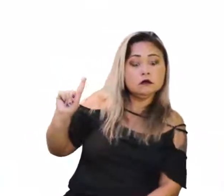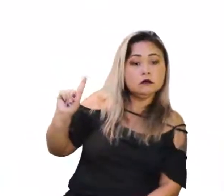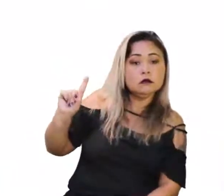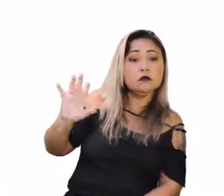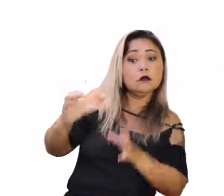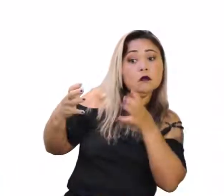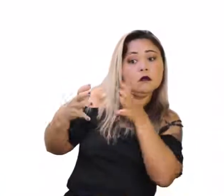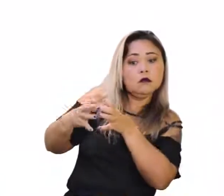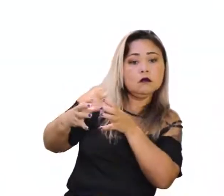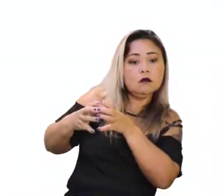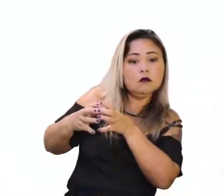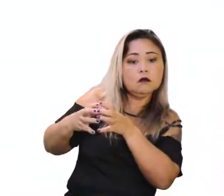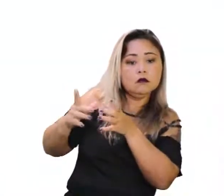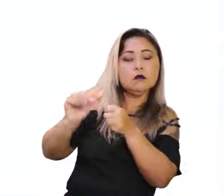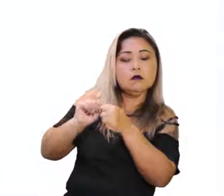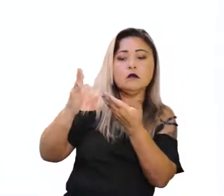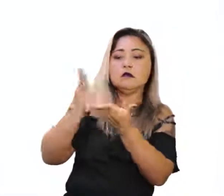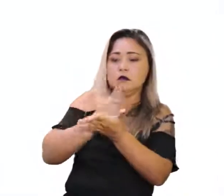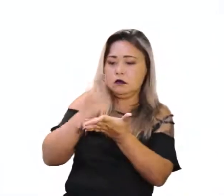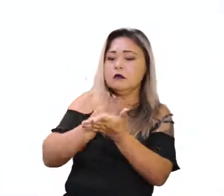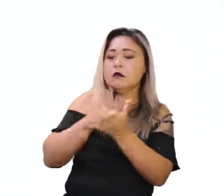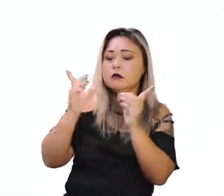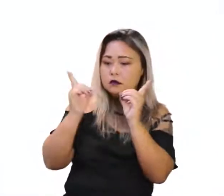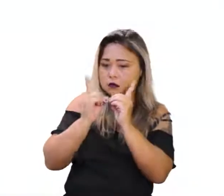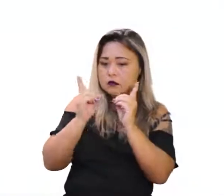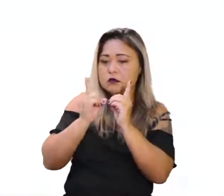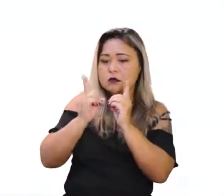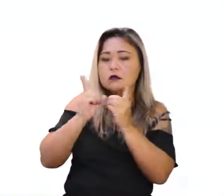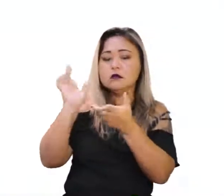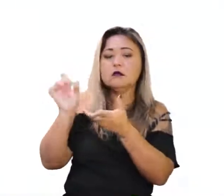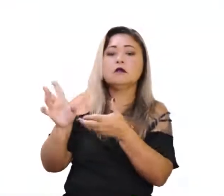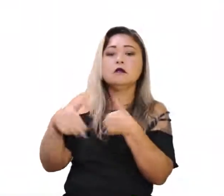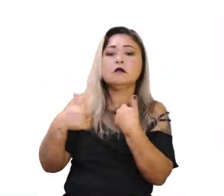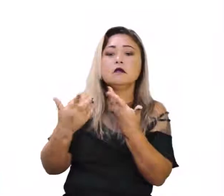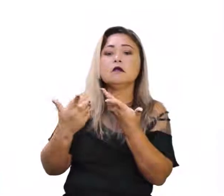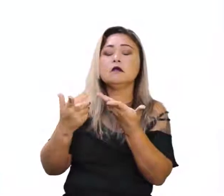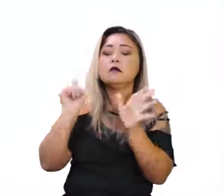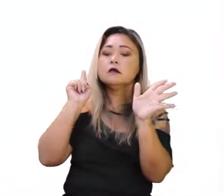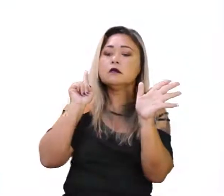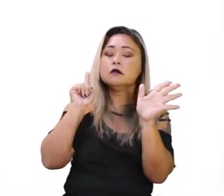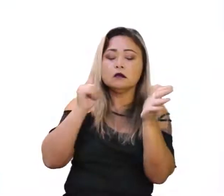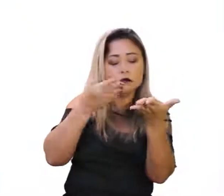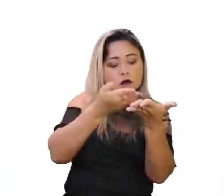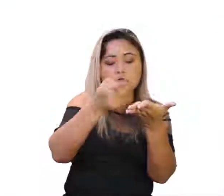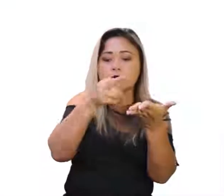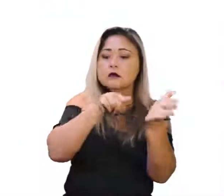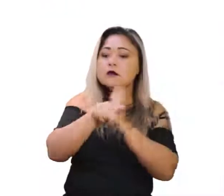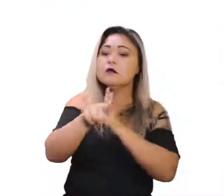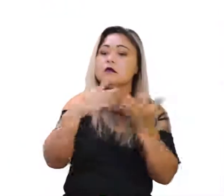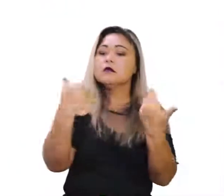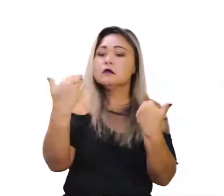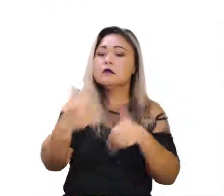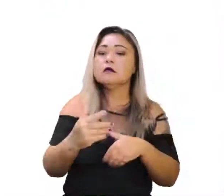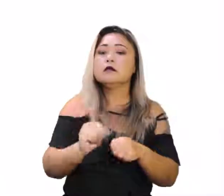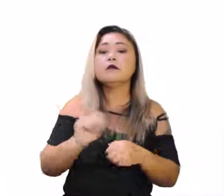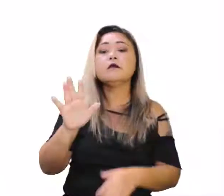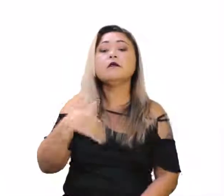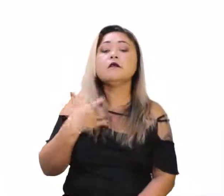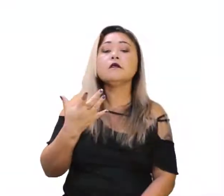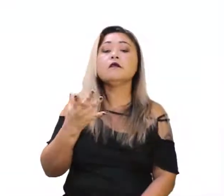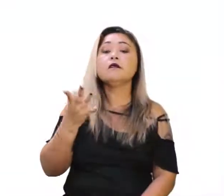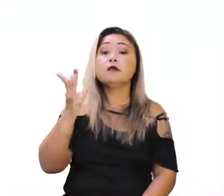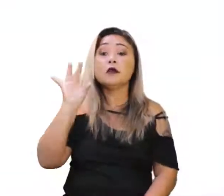esse grupo. Inclusive, tem um livro didático, essa imagem, em questões de provas. Então,